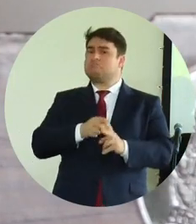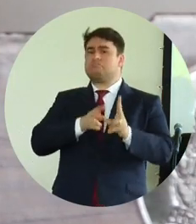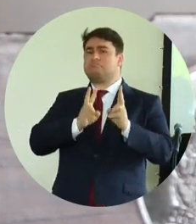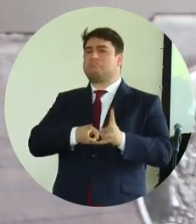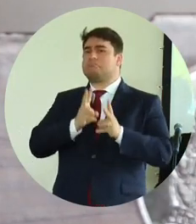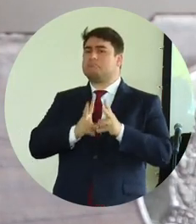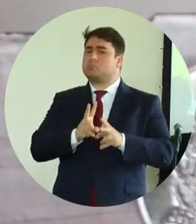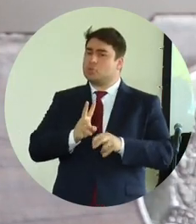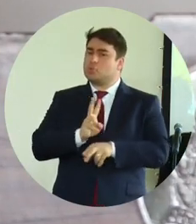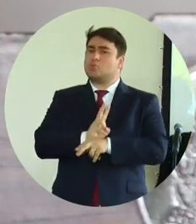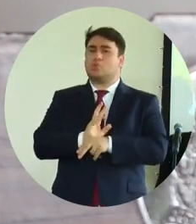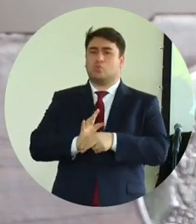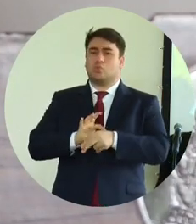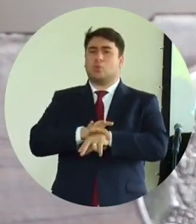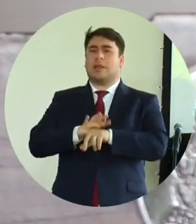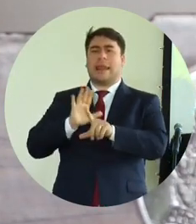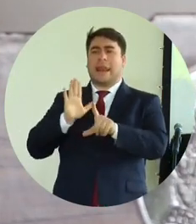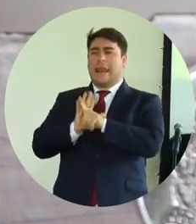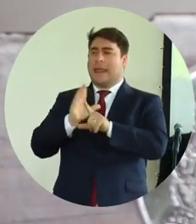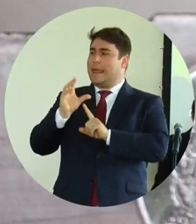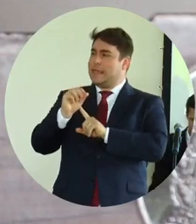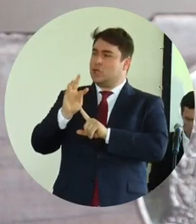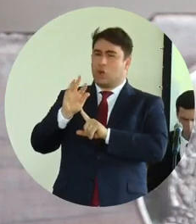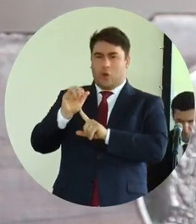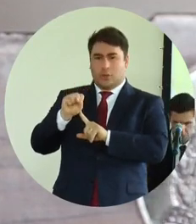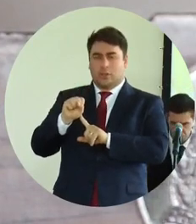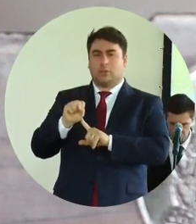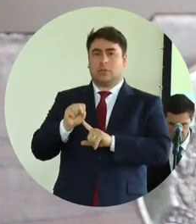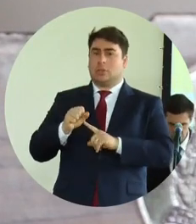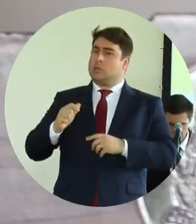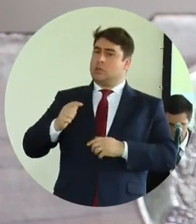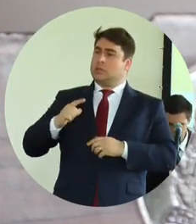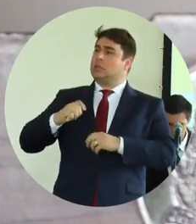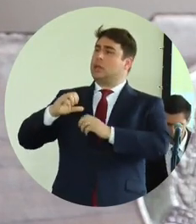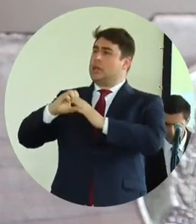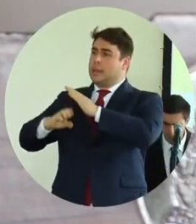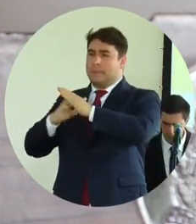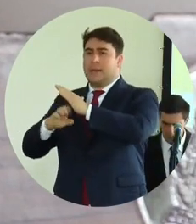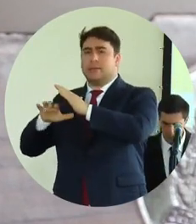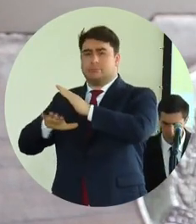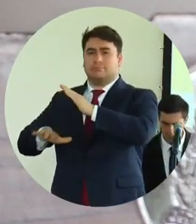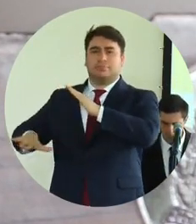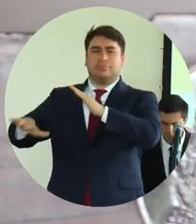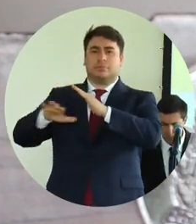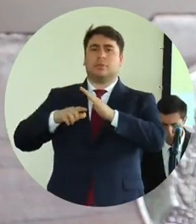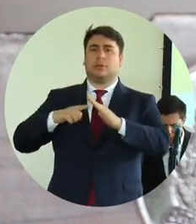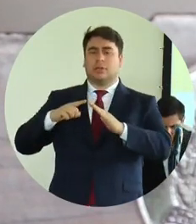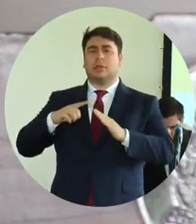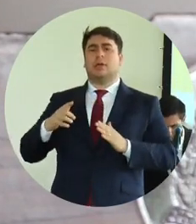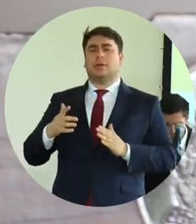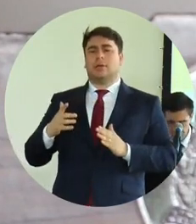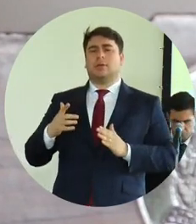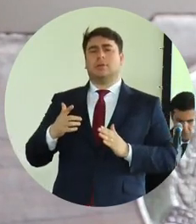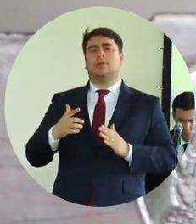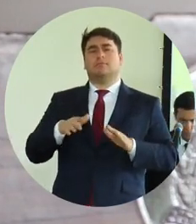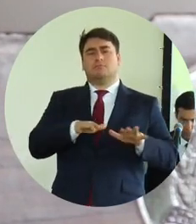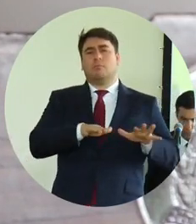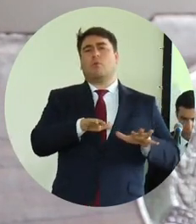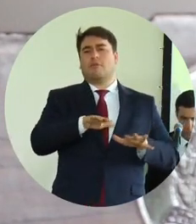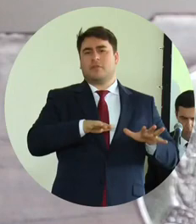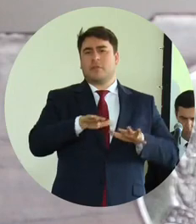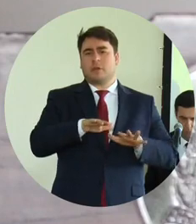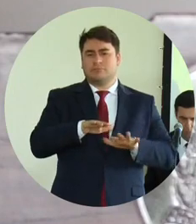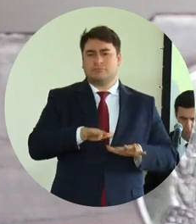continuar protegendo a Lei de Cotas. Ainda existem empresas e existem